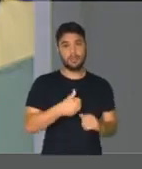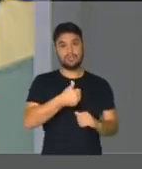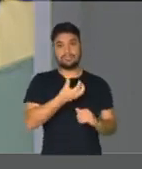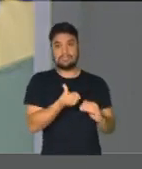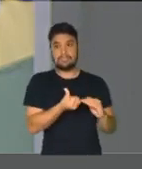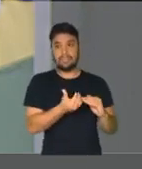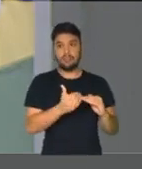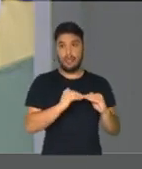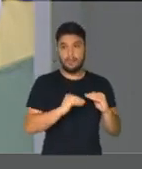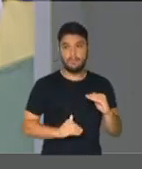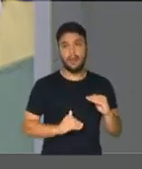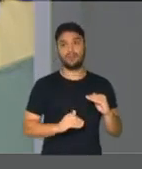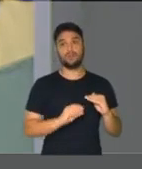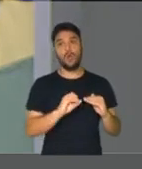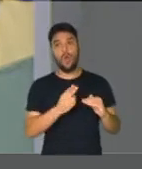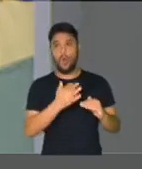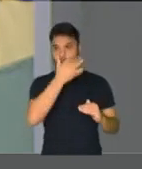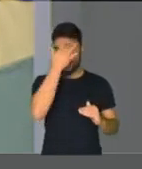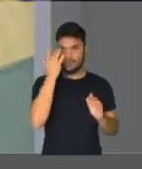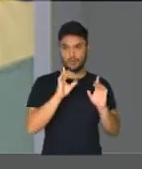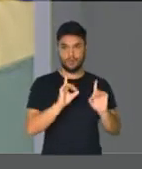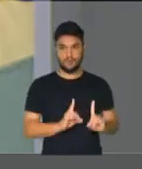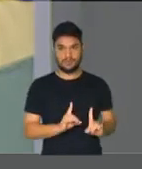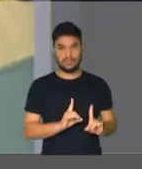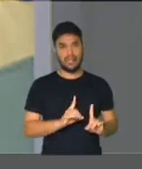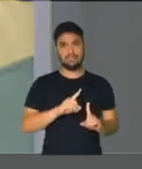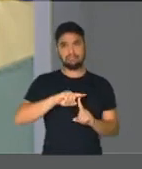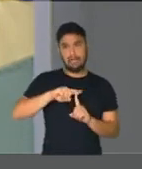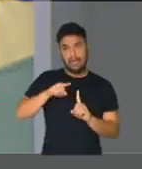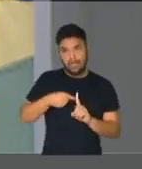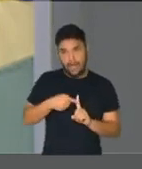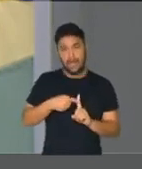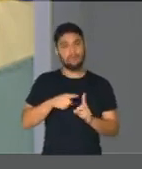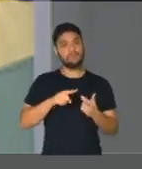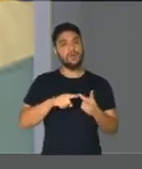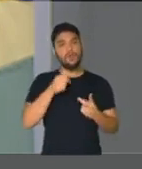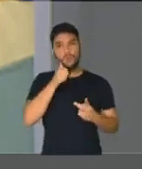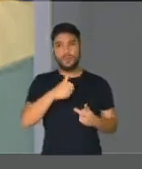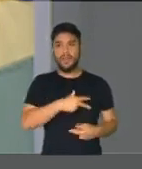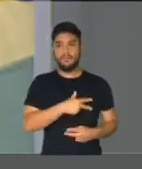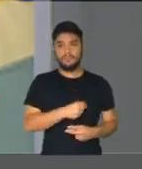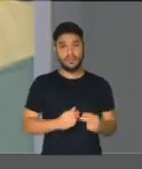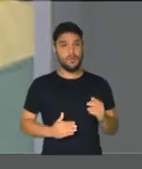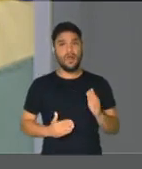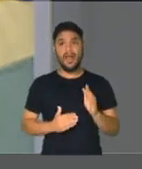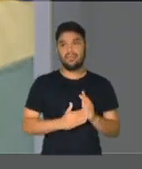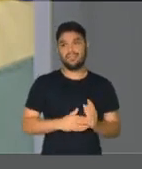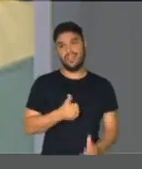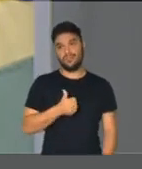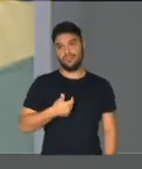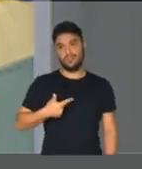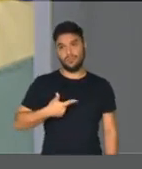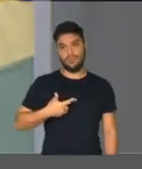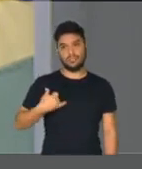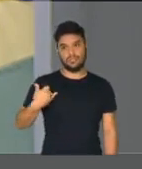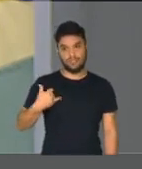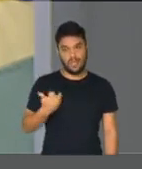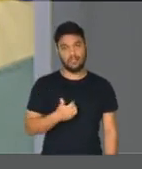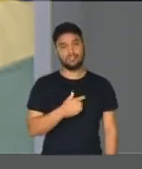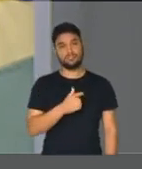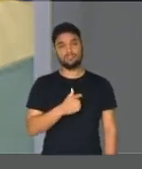de idade ou com deficiência, gestante, mulher com filho até 12 anos de